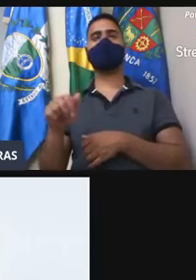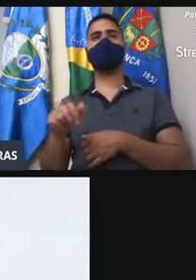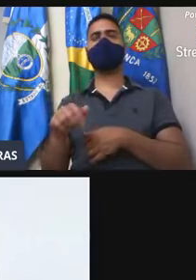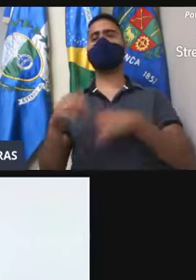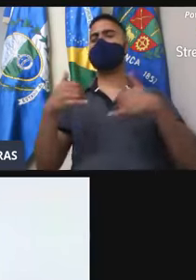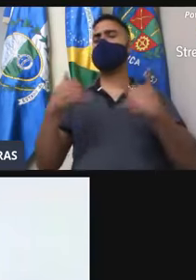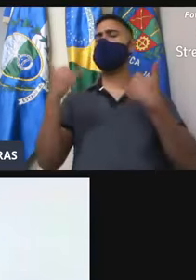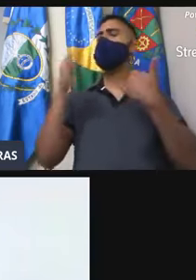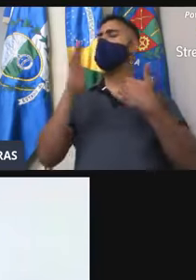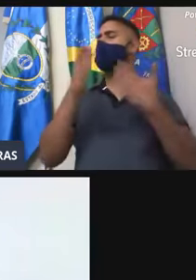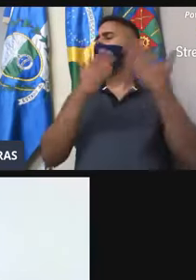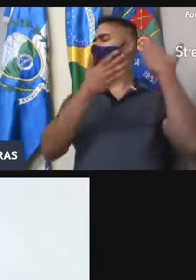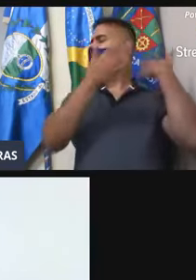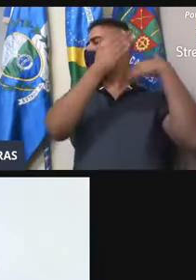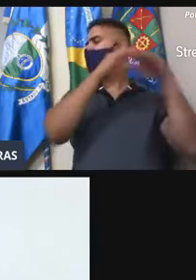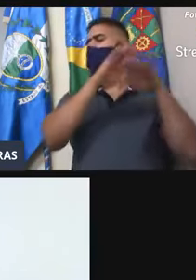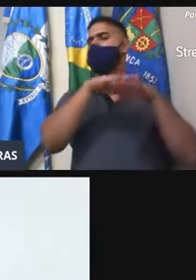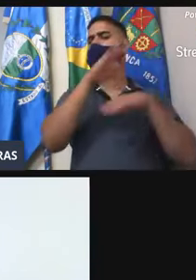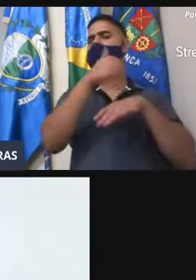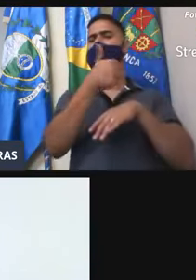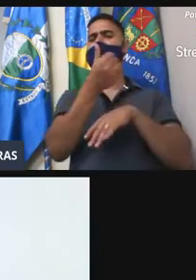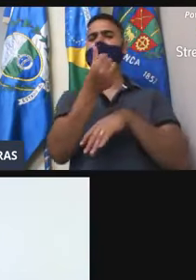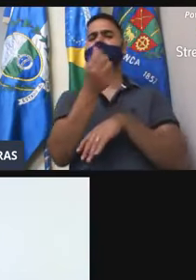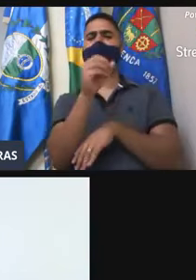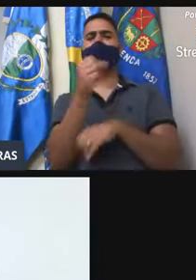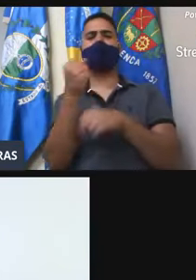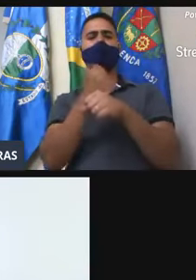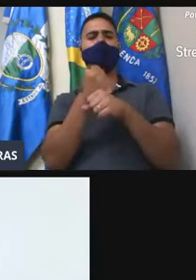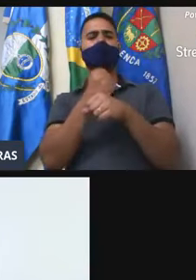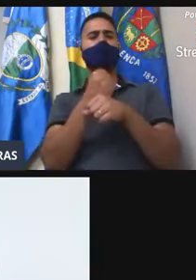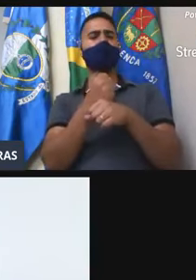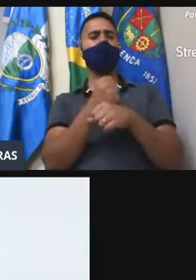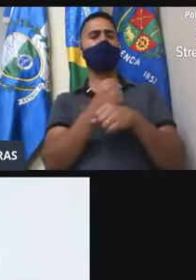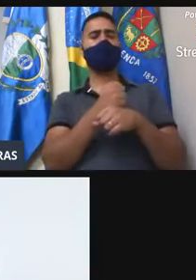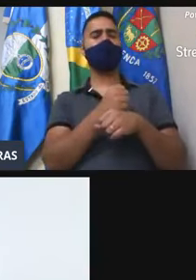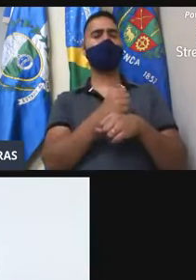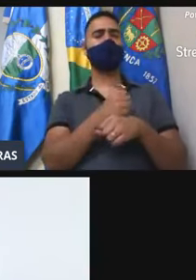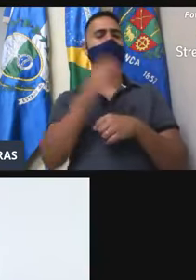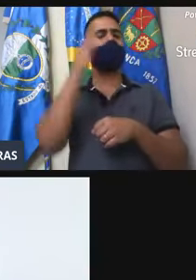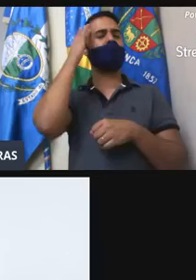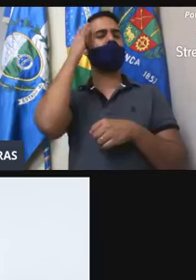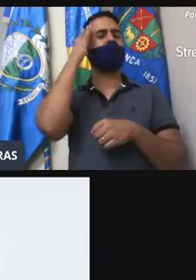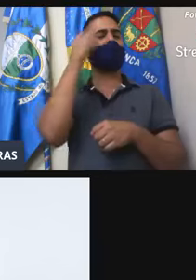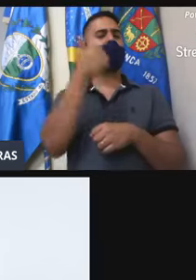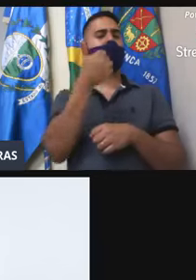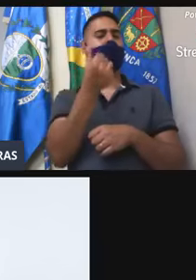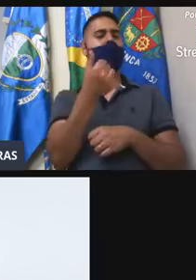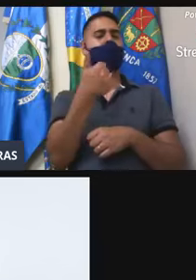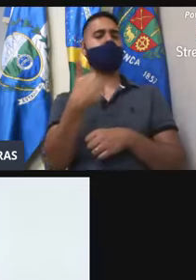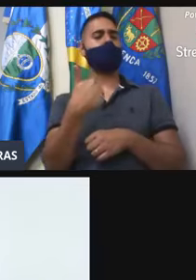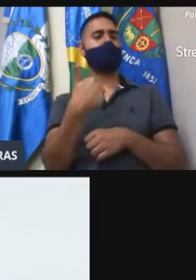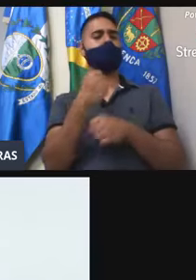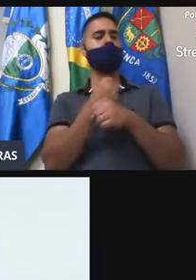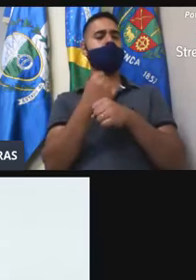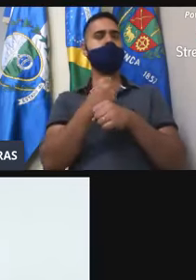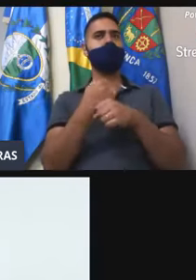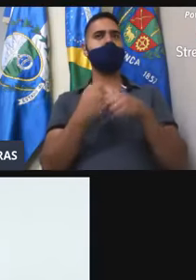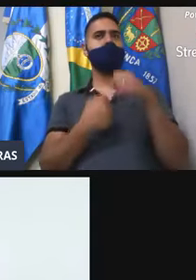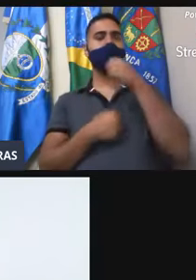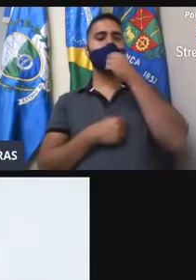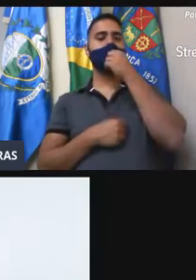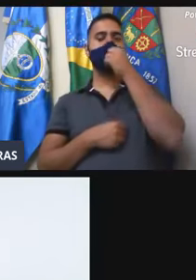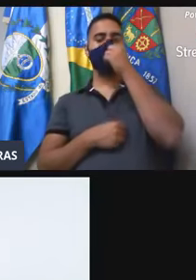festa tradicional de mais de 160 anos, 161 anos, se eu não me engano, que ela existe, e